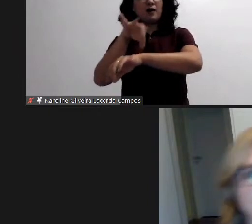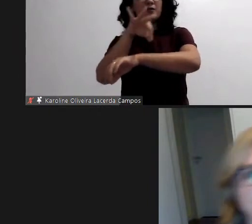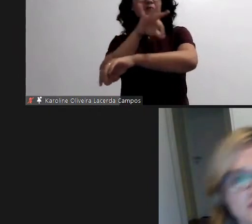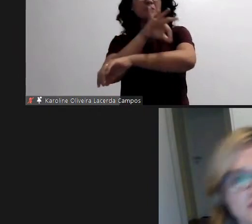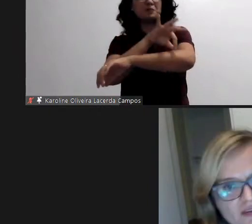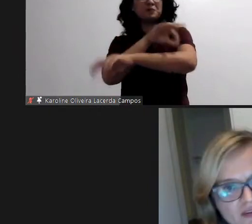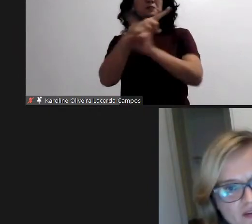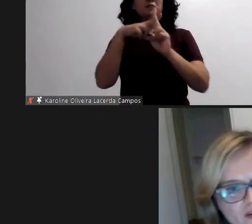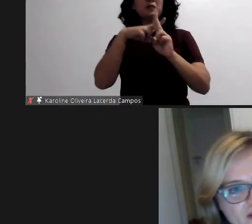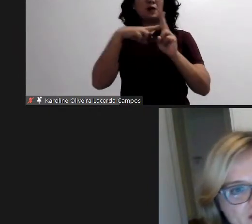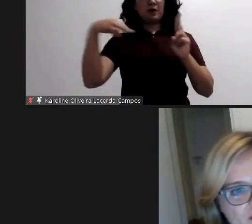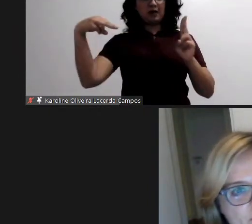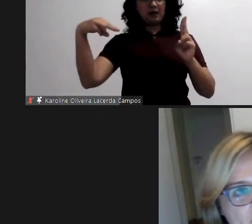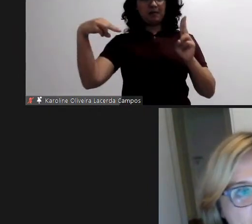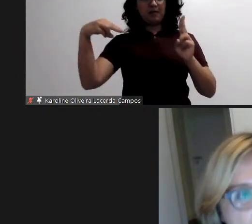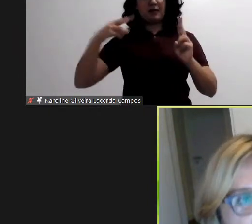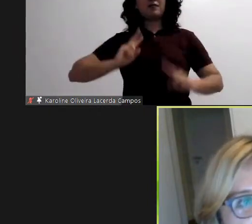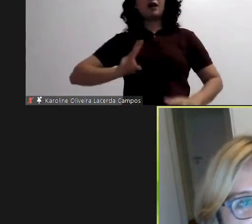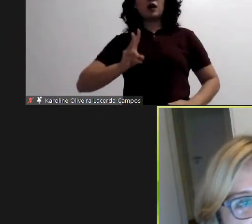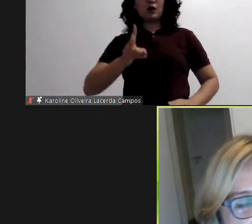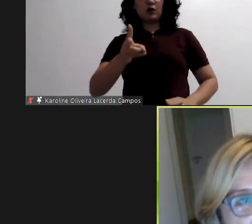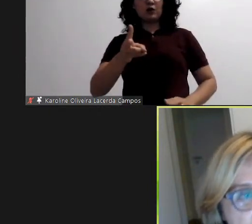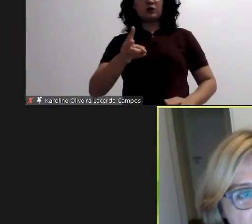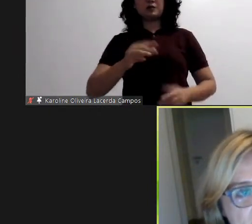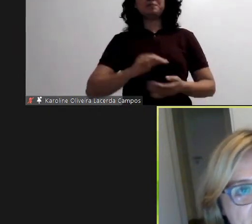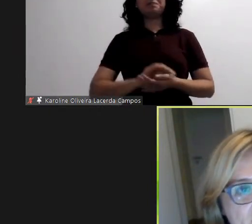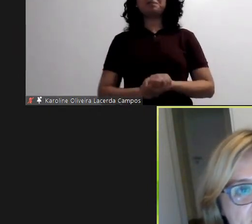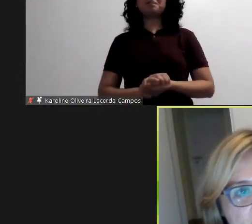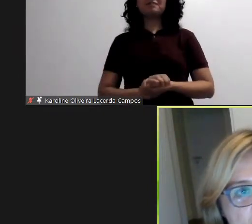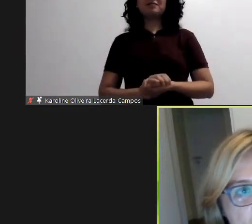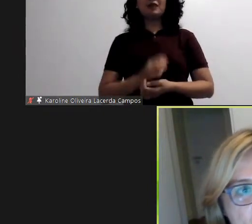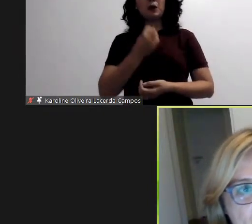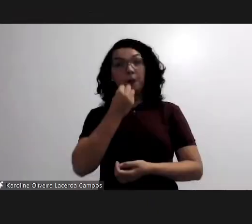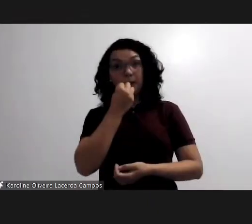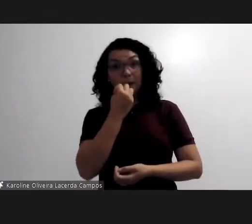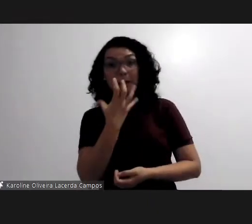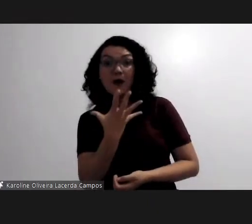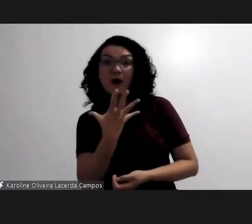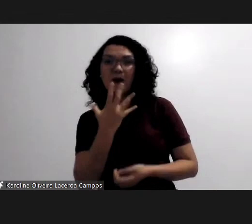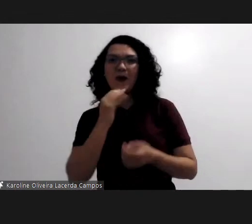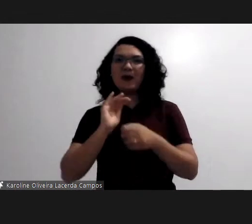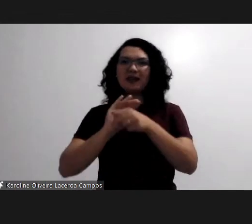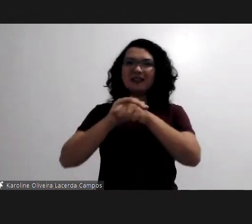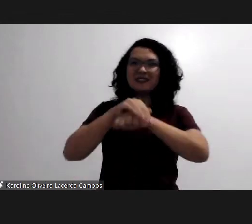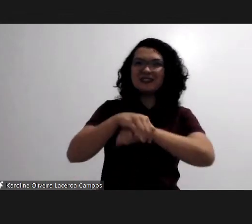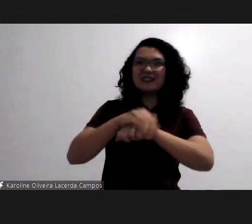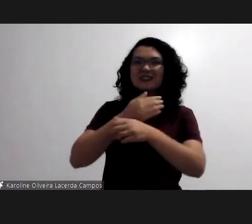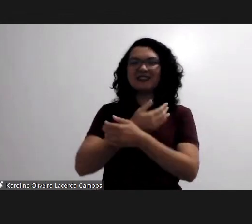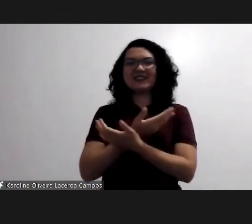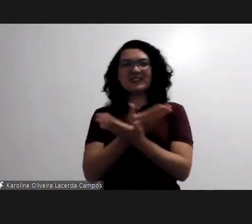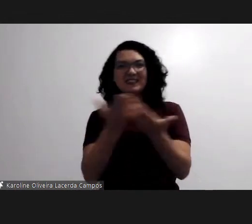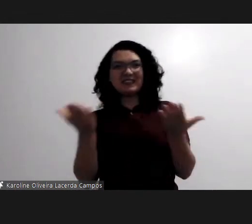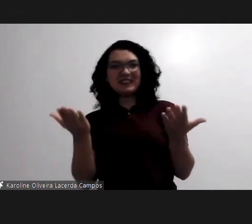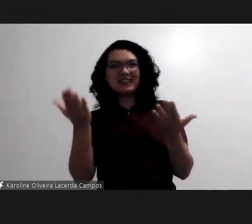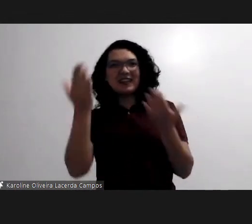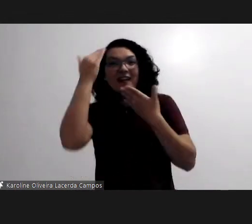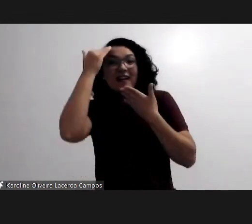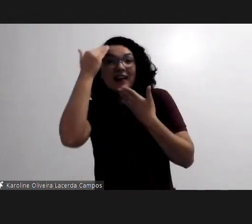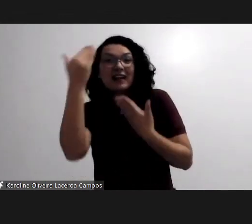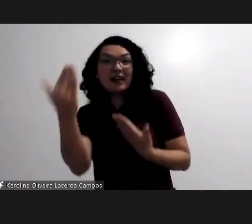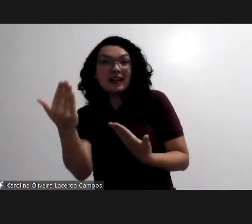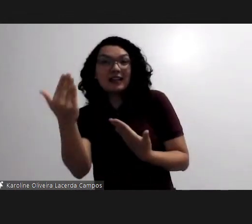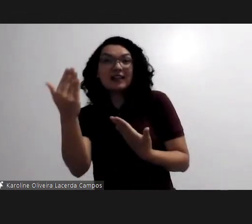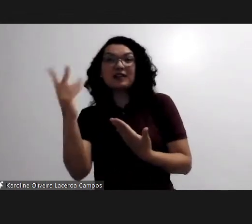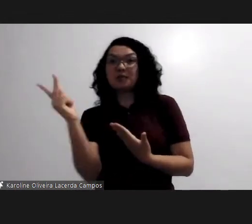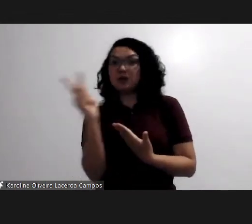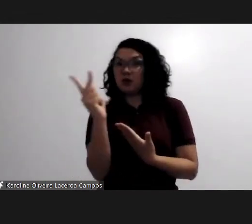evento. Bem, boa noite. Nós agradecemos muito aos professores Hugo Segawa e a Marianne Klerk por estarem